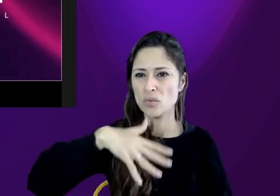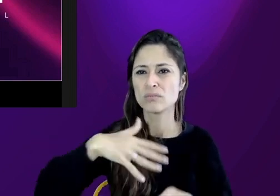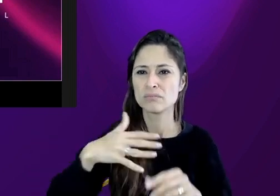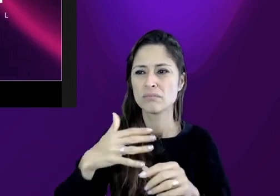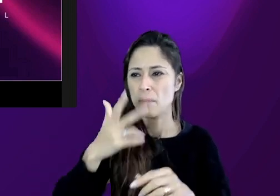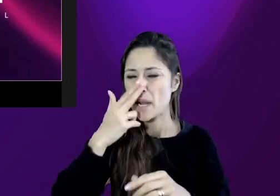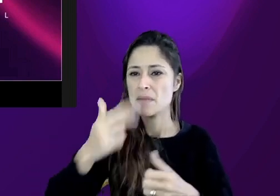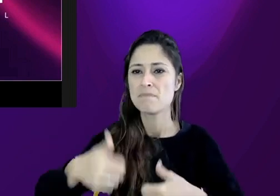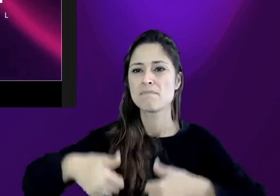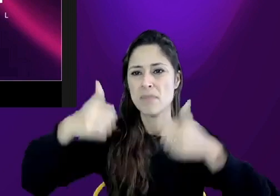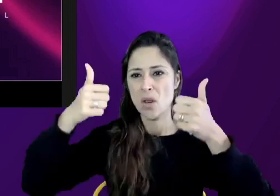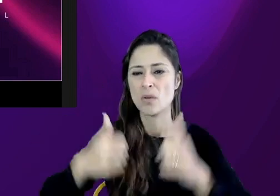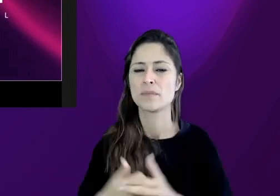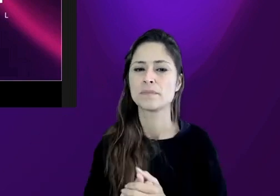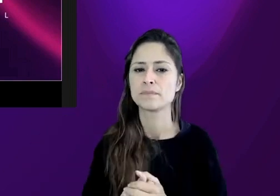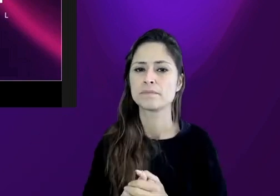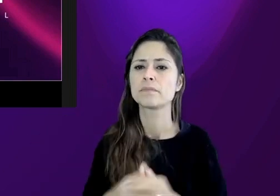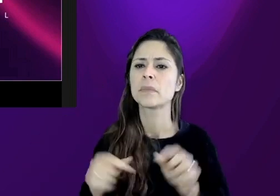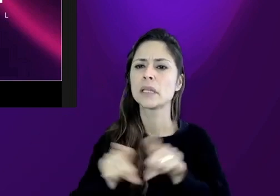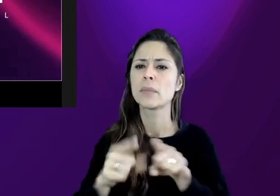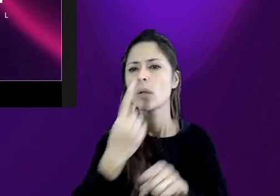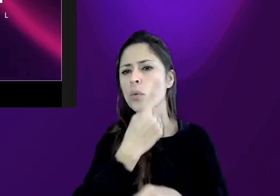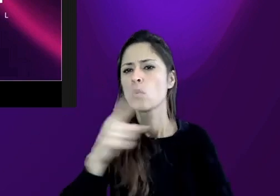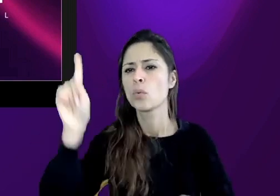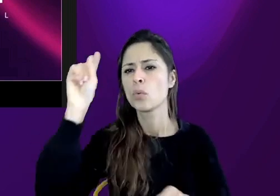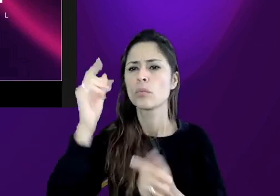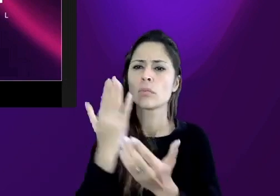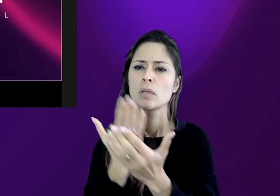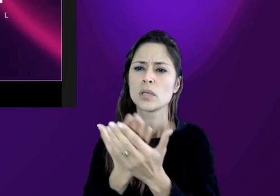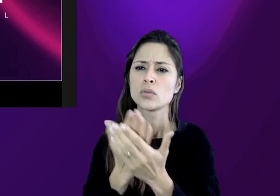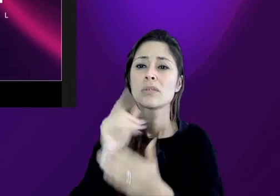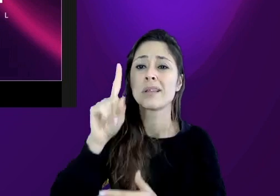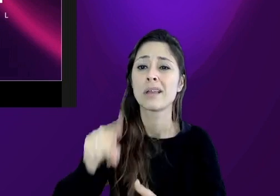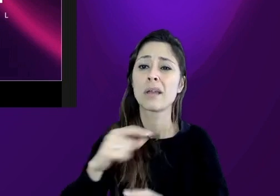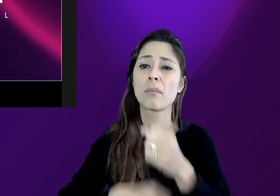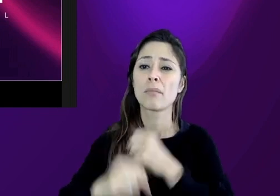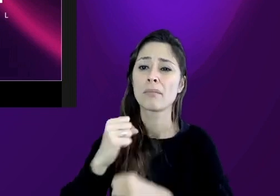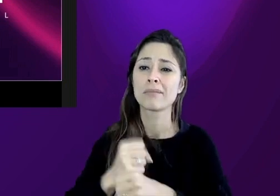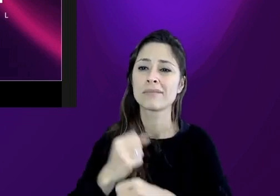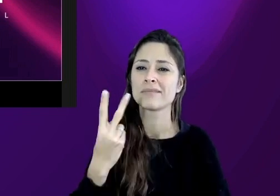Esse último estudo publicado em 2022, recente,